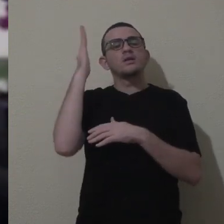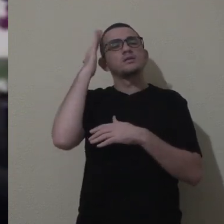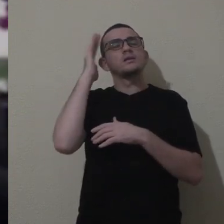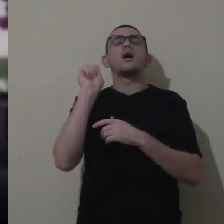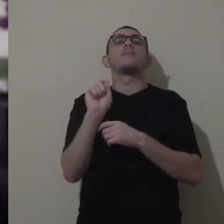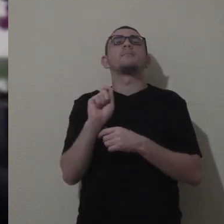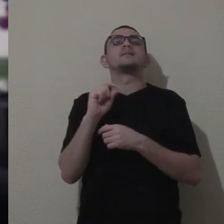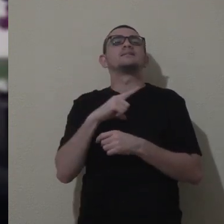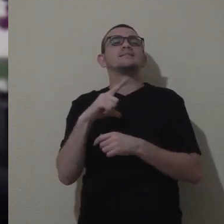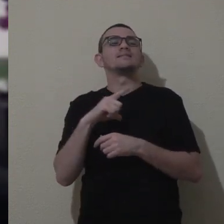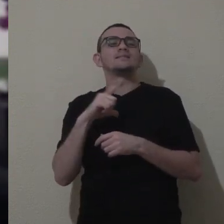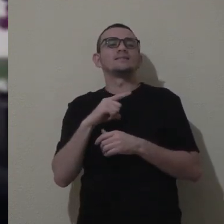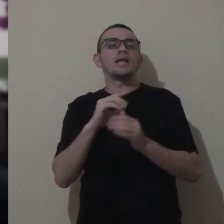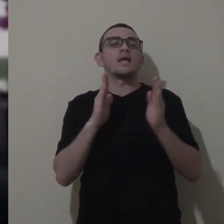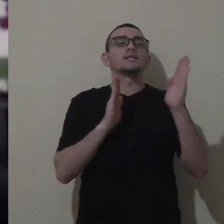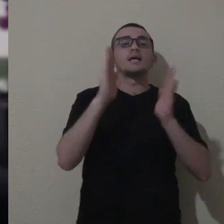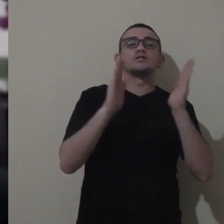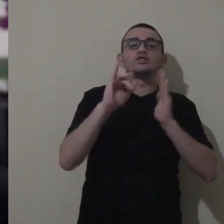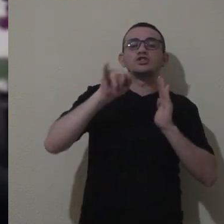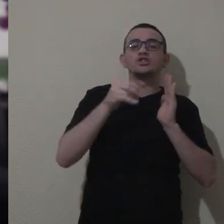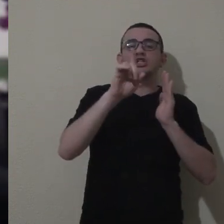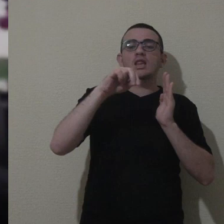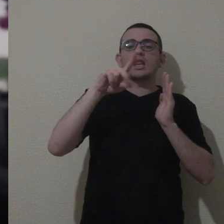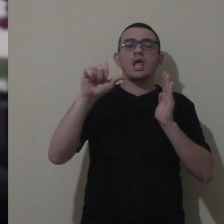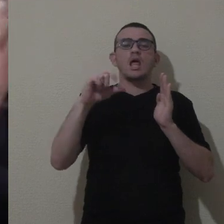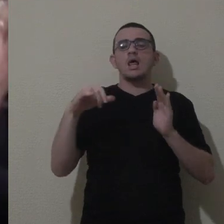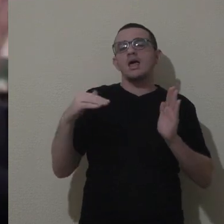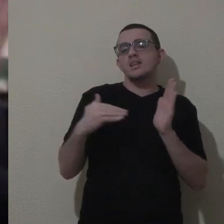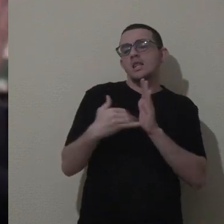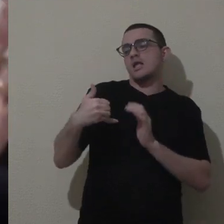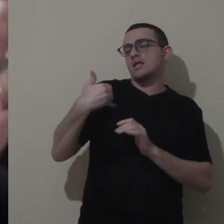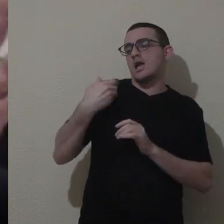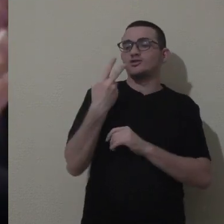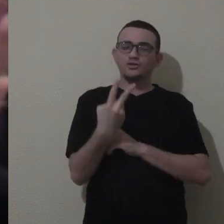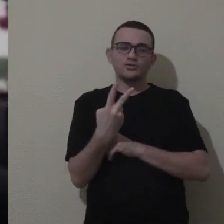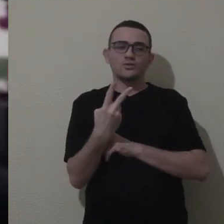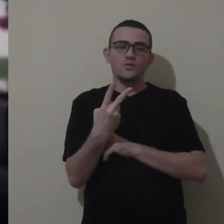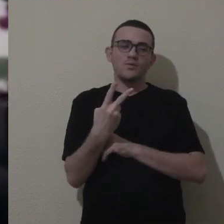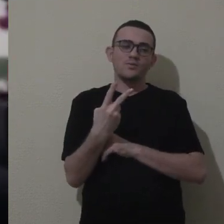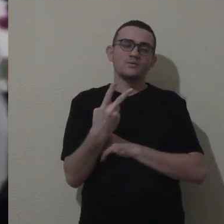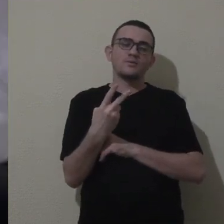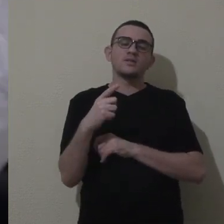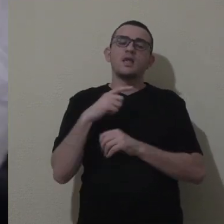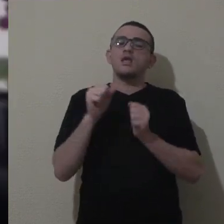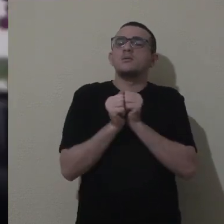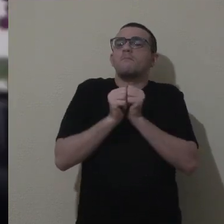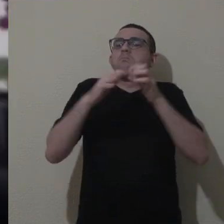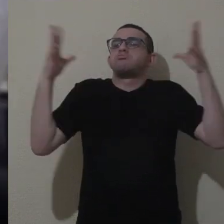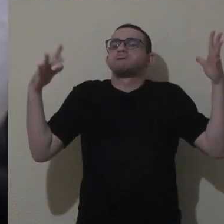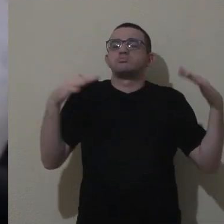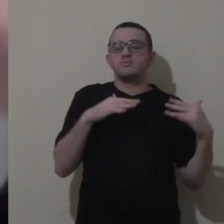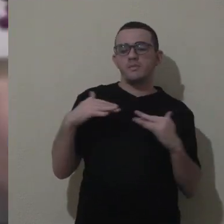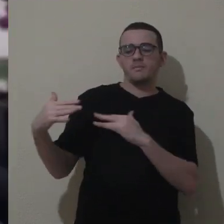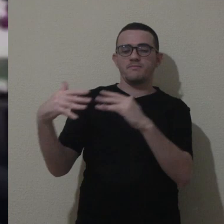gente sabe de que existem essas janelas, né? Até 2 anos vai ter esse